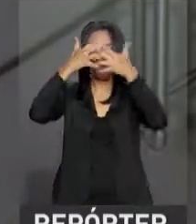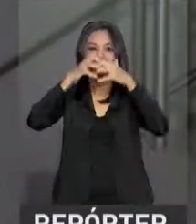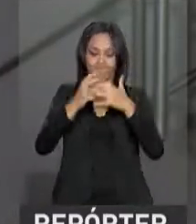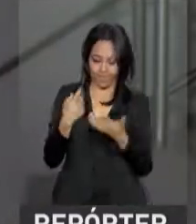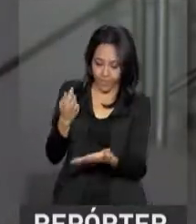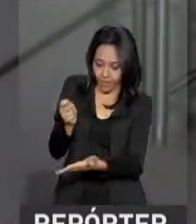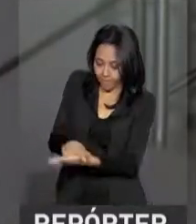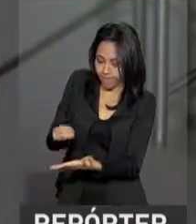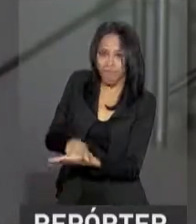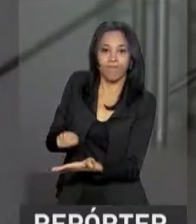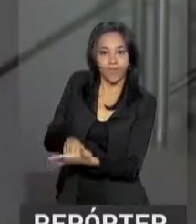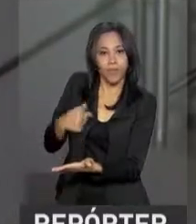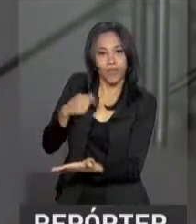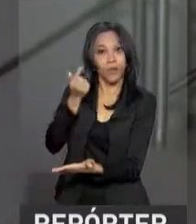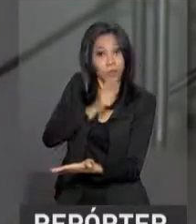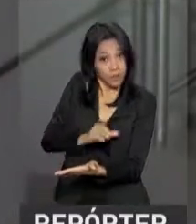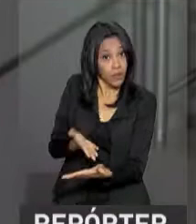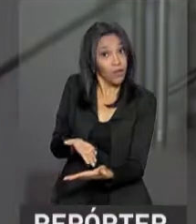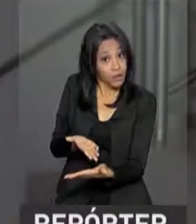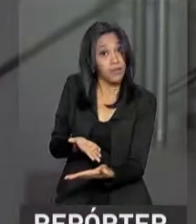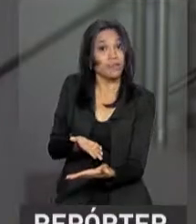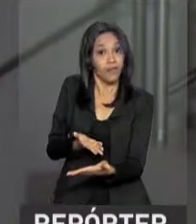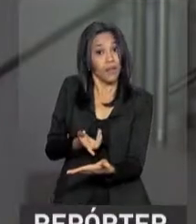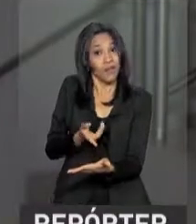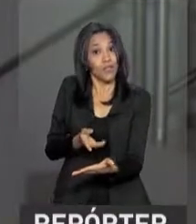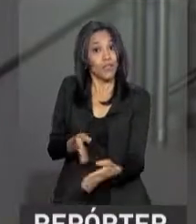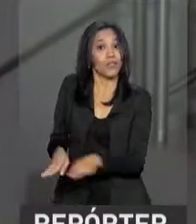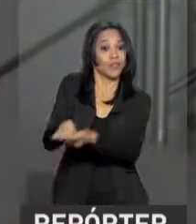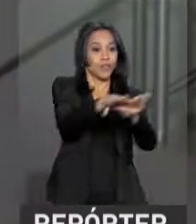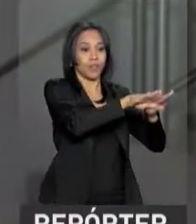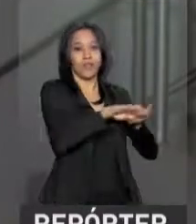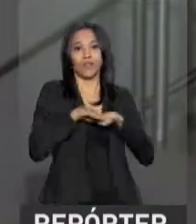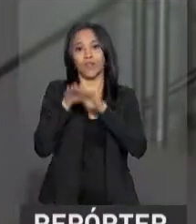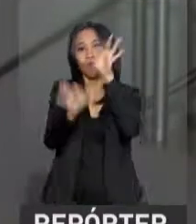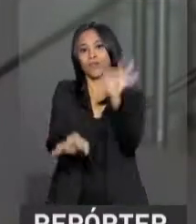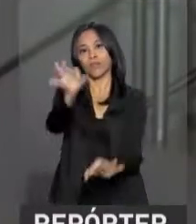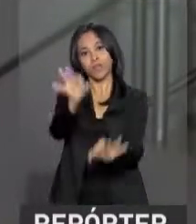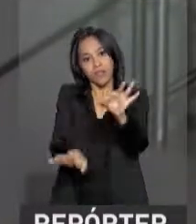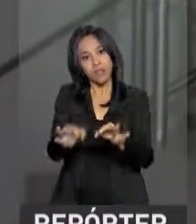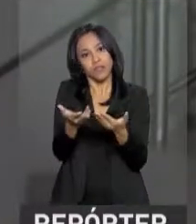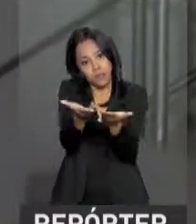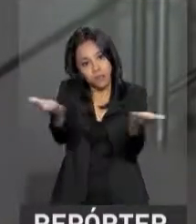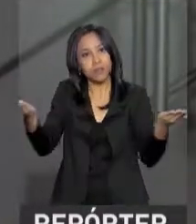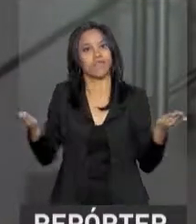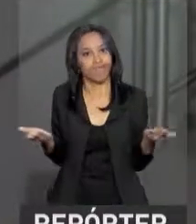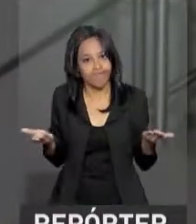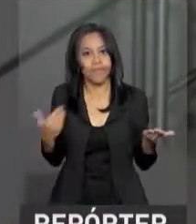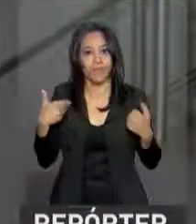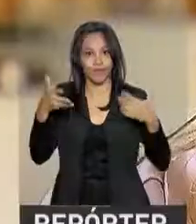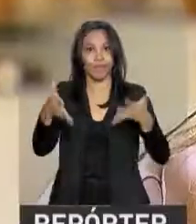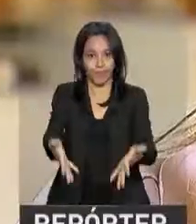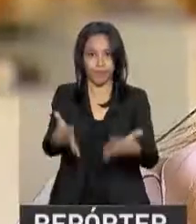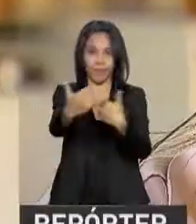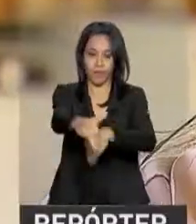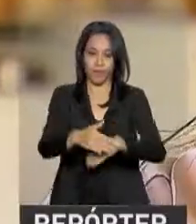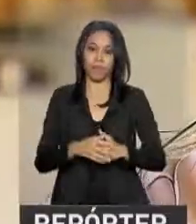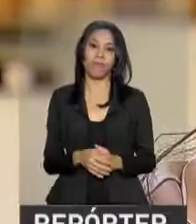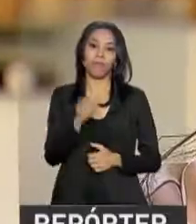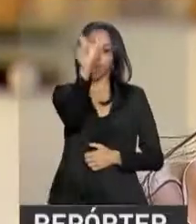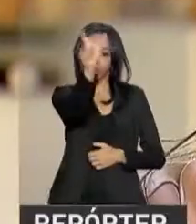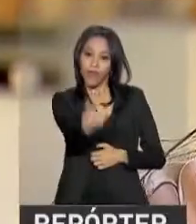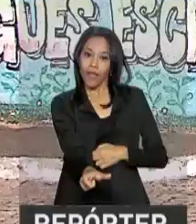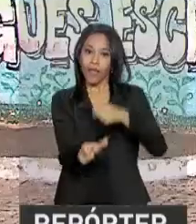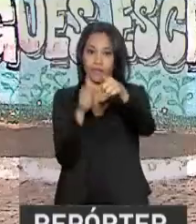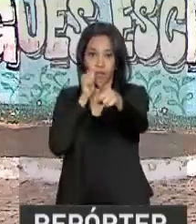da forma mais adequada. Ou seja, trazendo justiça a essas pessoas, trazendo a possibilidade de efetivamente participarem. Maristela é